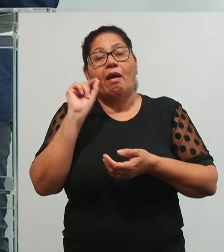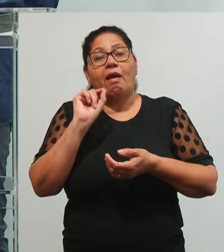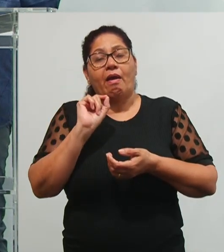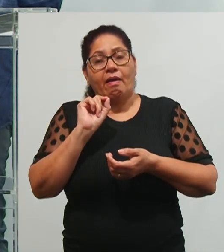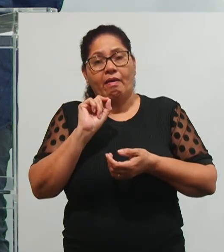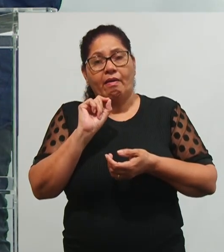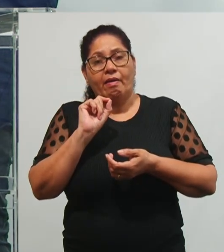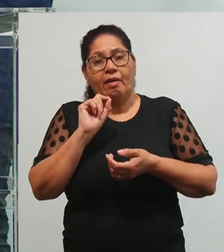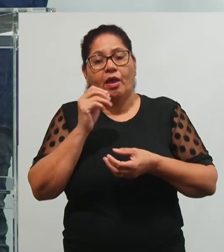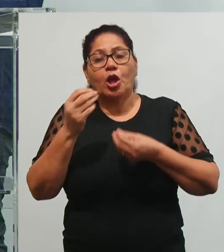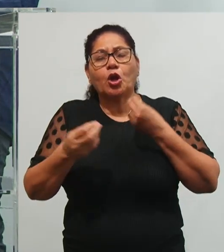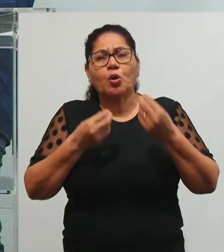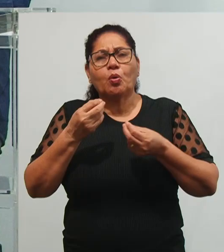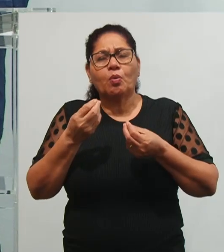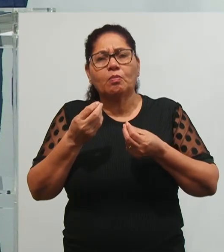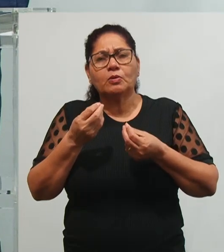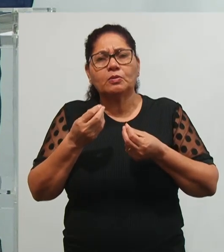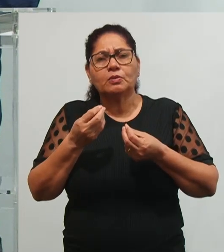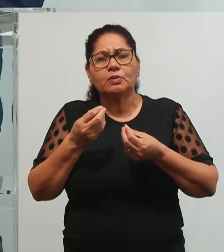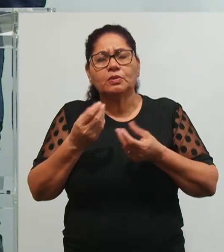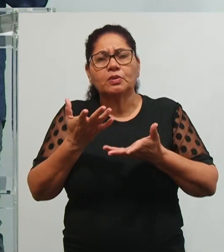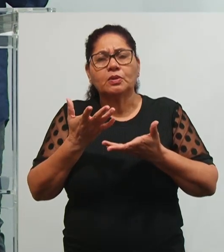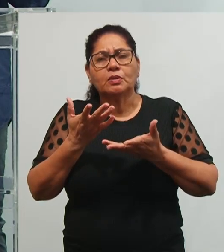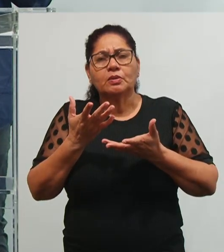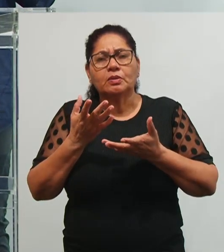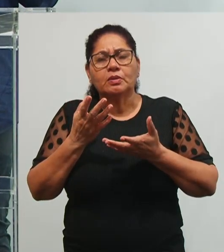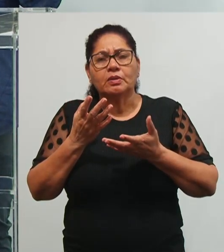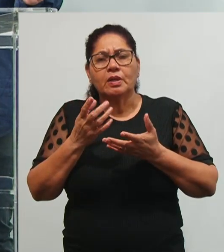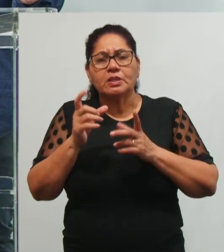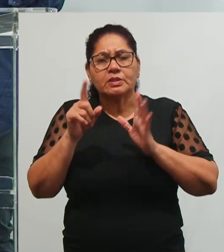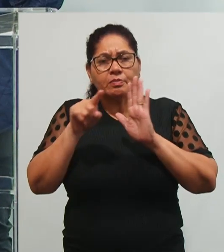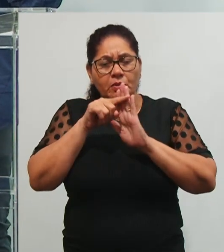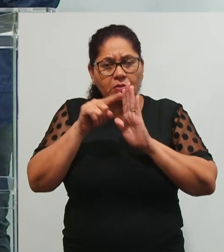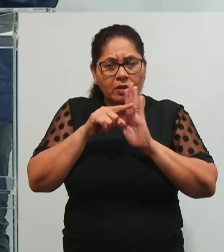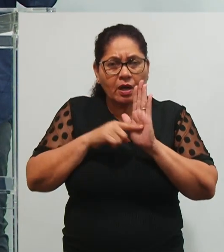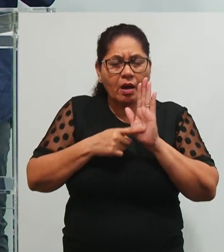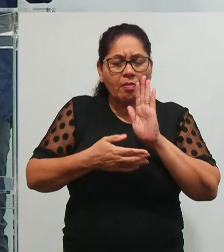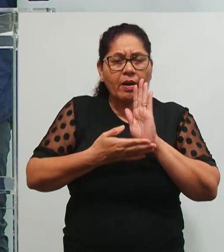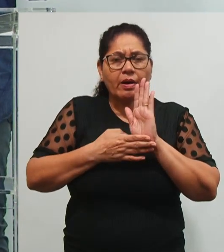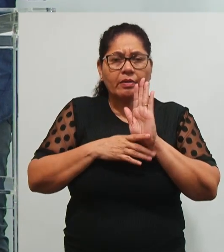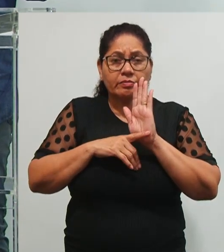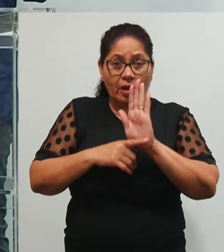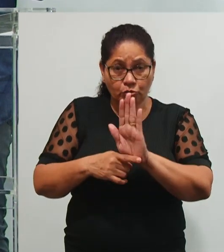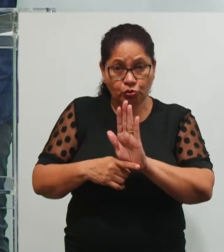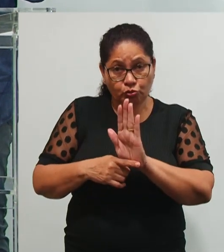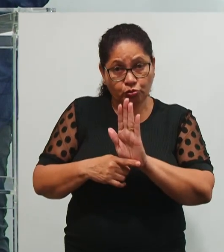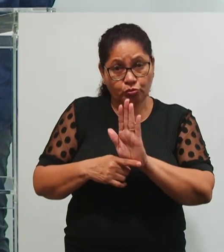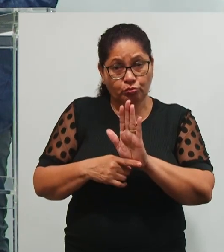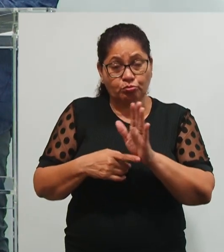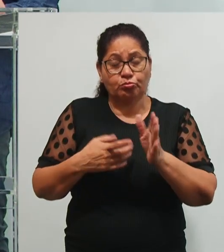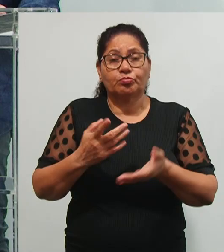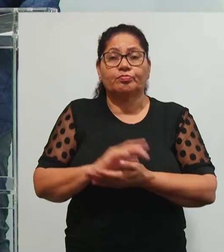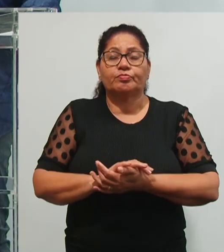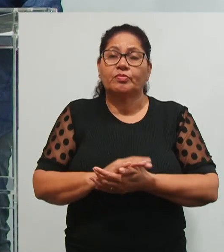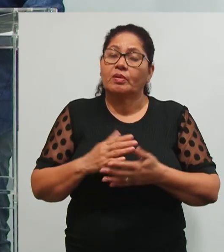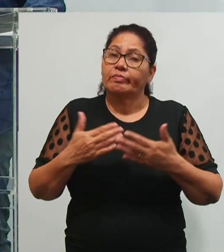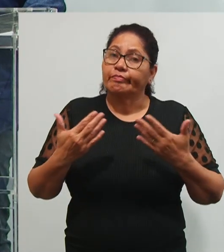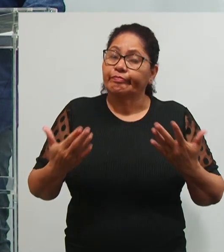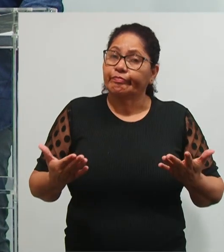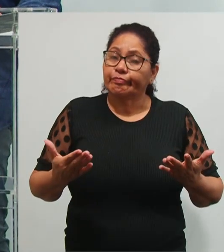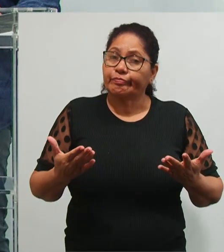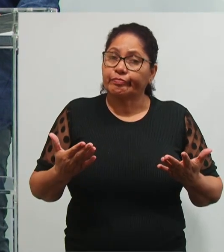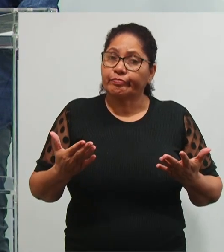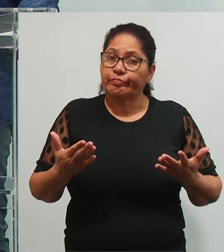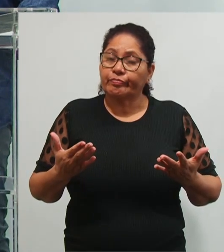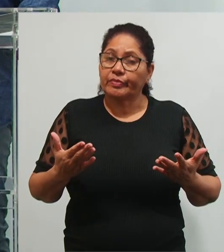a ideia é a gente ver como que esse framework Scrum, ele auxilia nessa questão, de